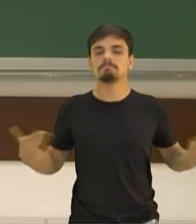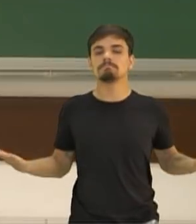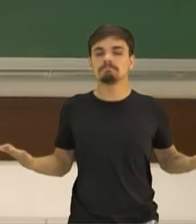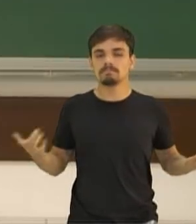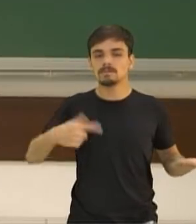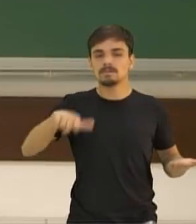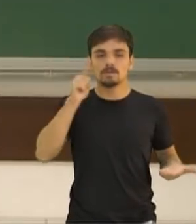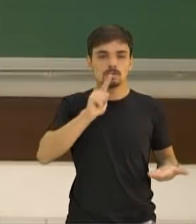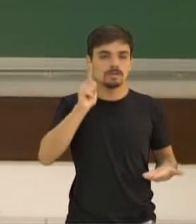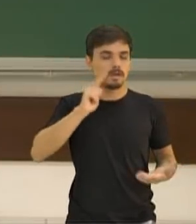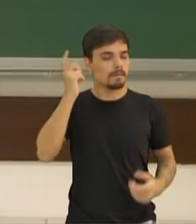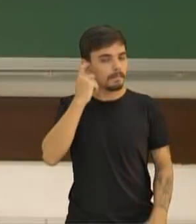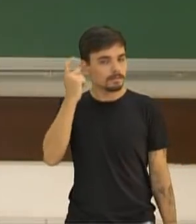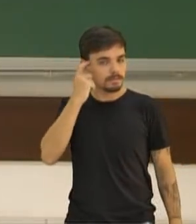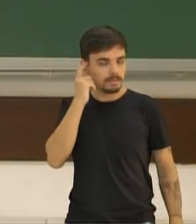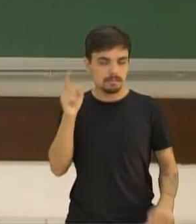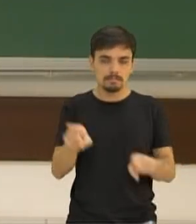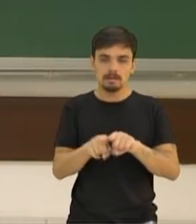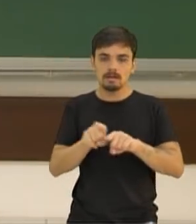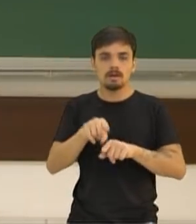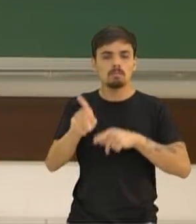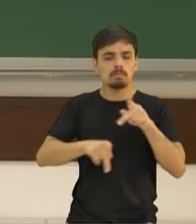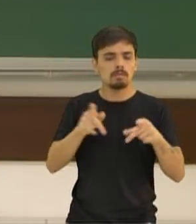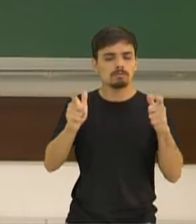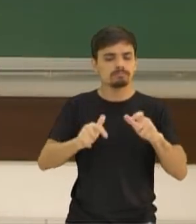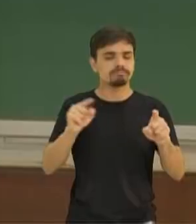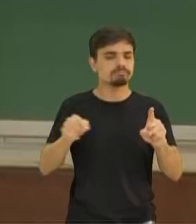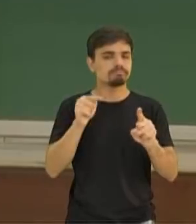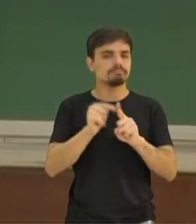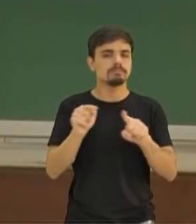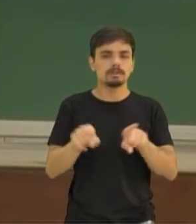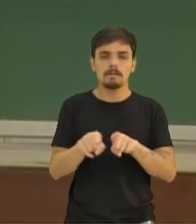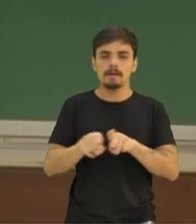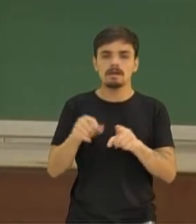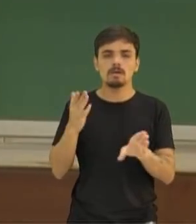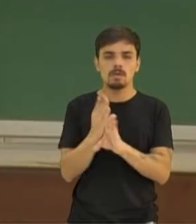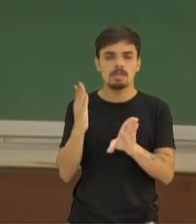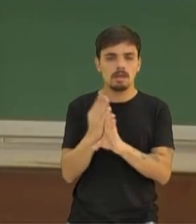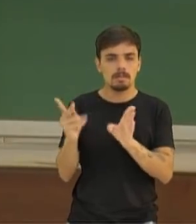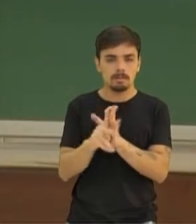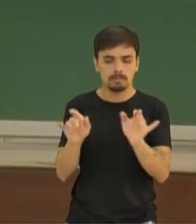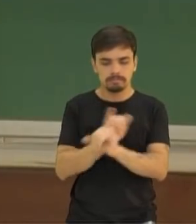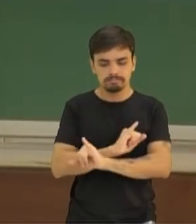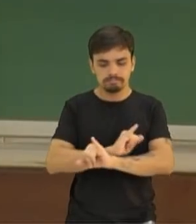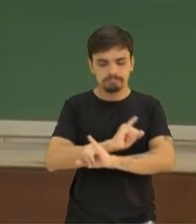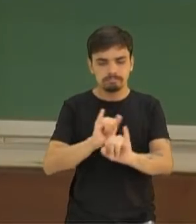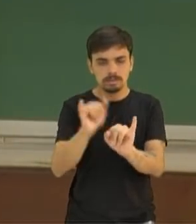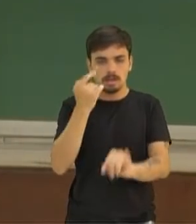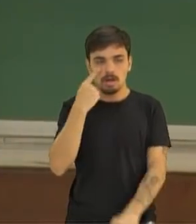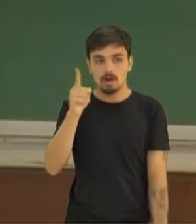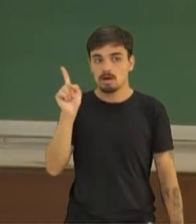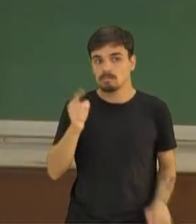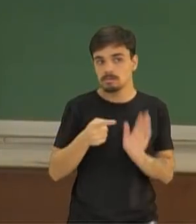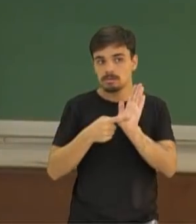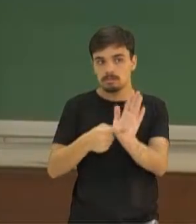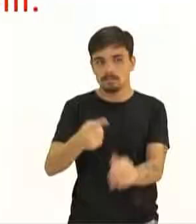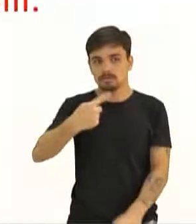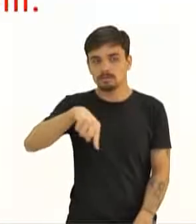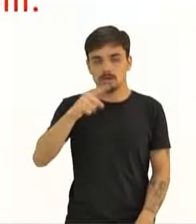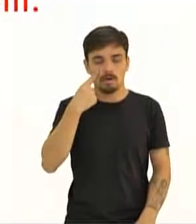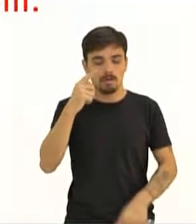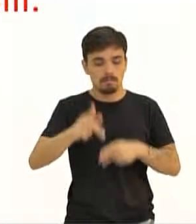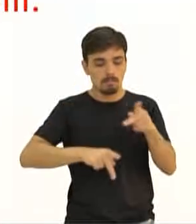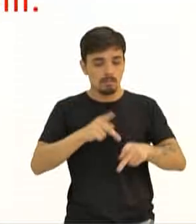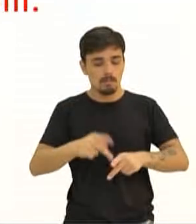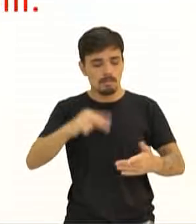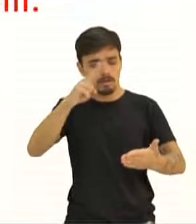Então, conseguiram pensar aí nesse público-alvo? Conseguiram definir um público-alvo para esse anúncio publicitário? Olha o que eu trouxe para vocês. O